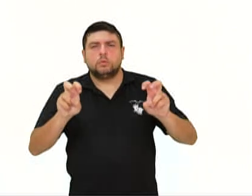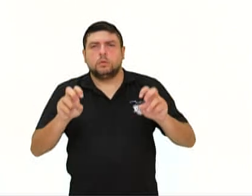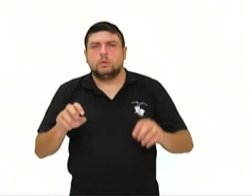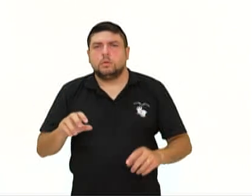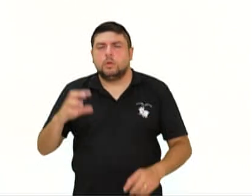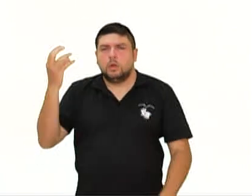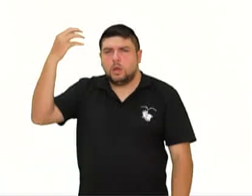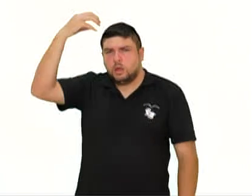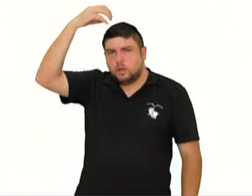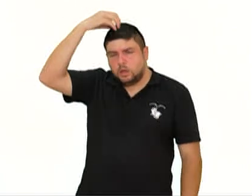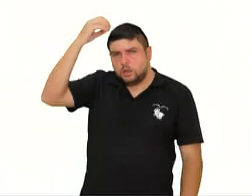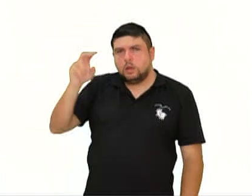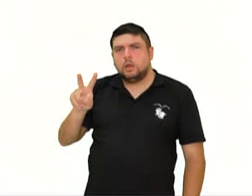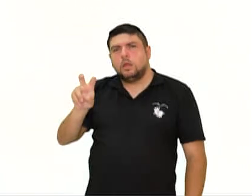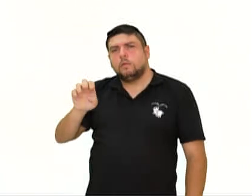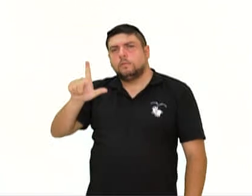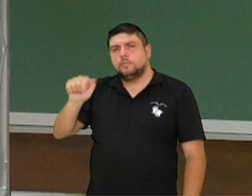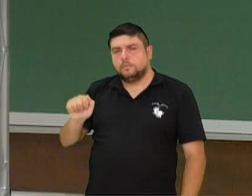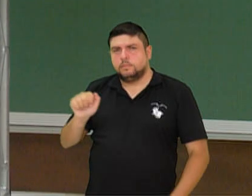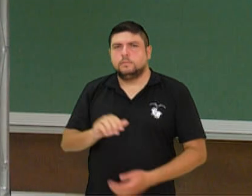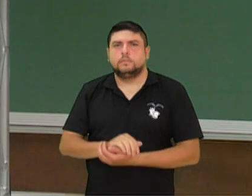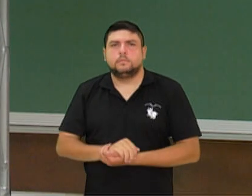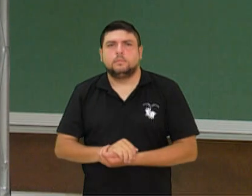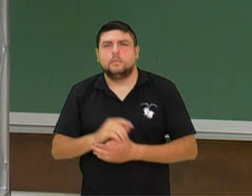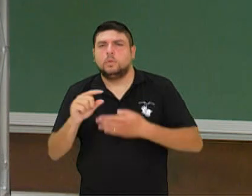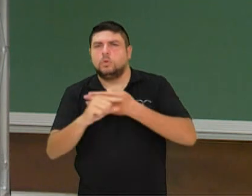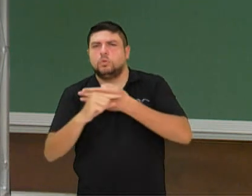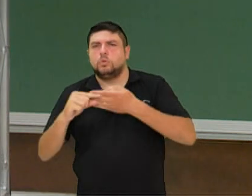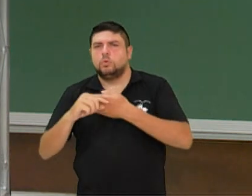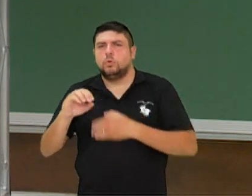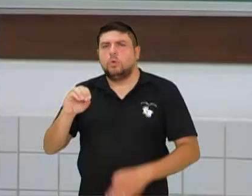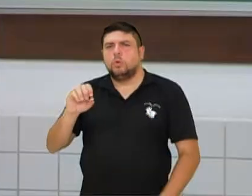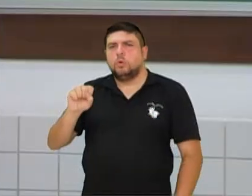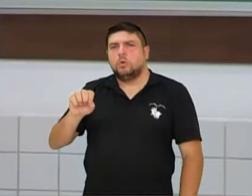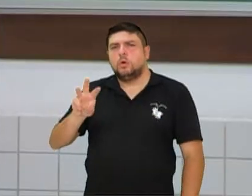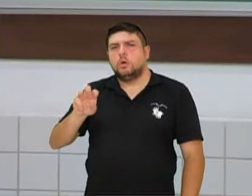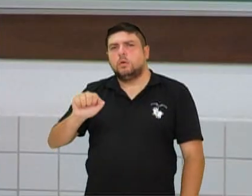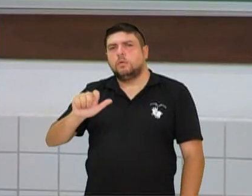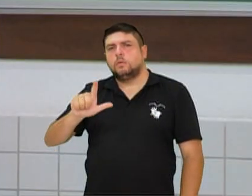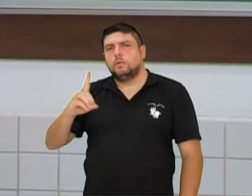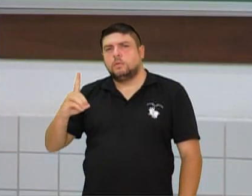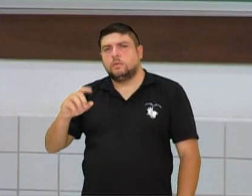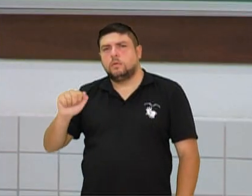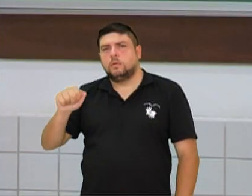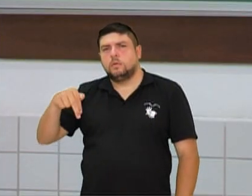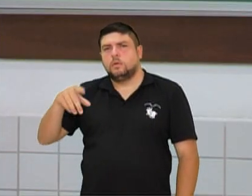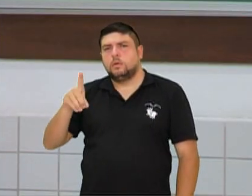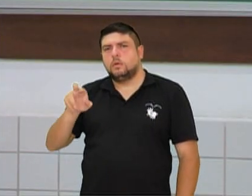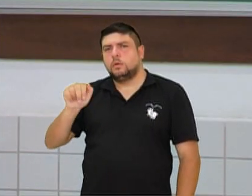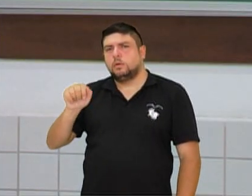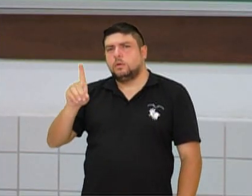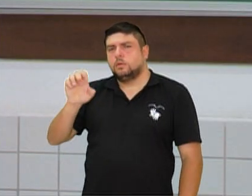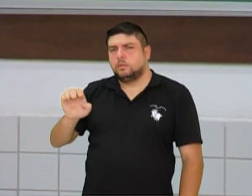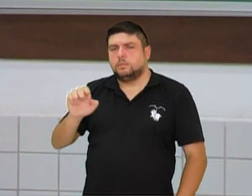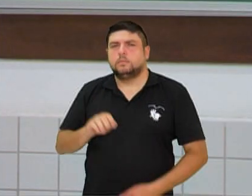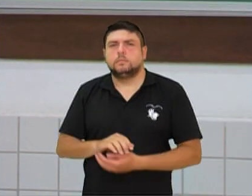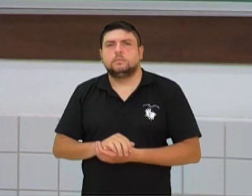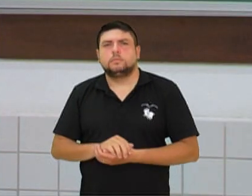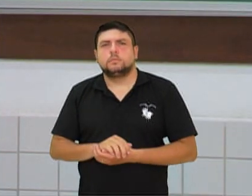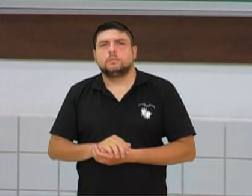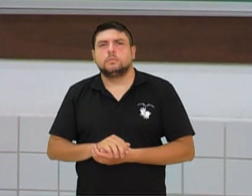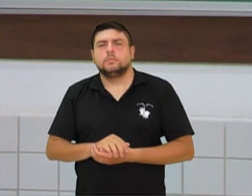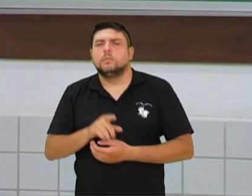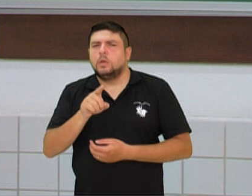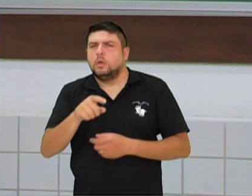Oswald de Andrade. Antes de ler essa peça para vocês, eu preciso que vocês conheçam um pouquinho como que foi